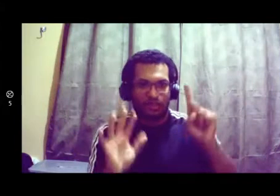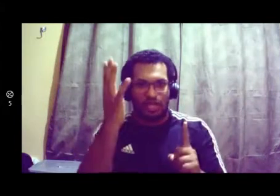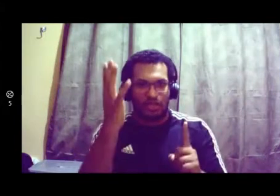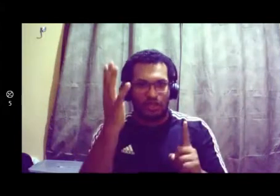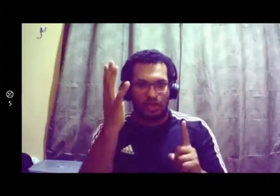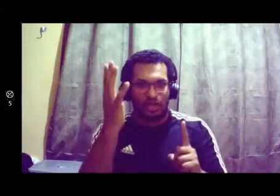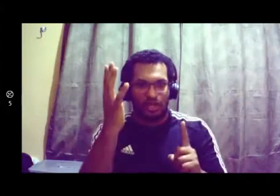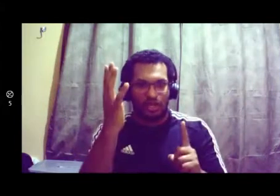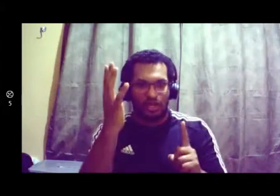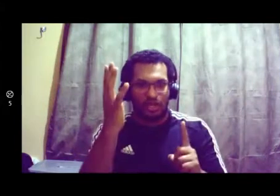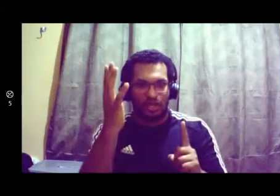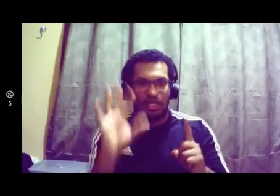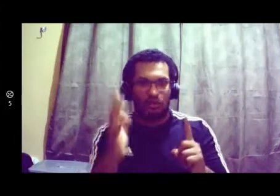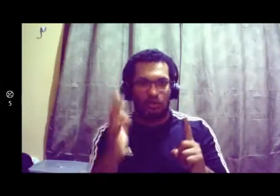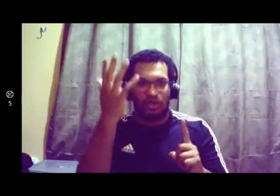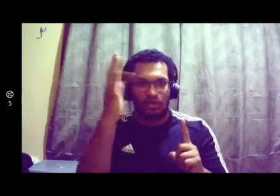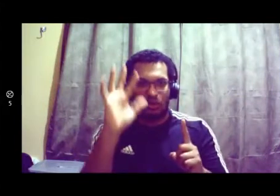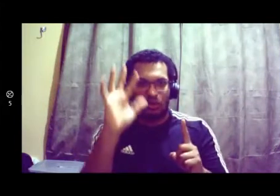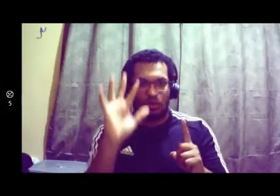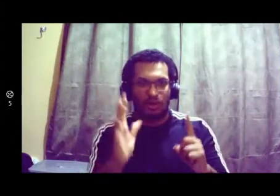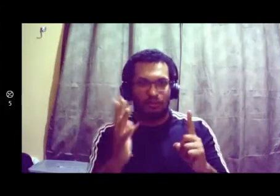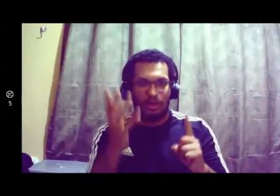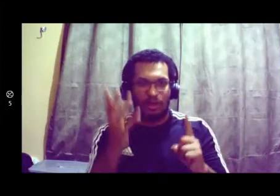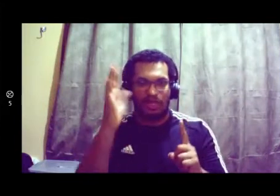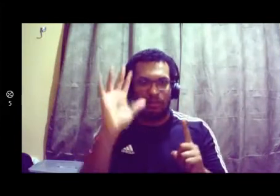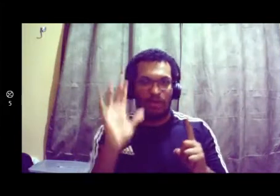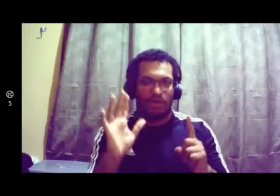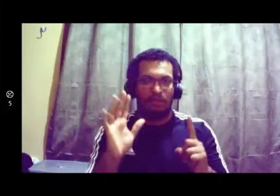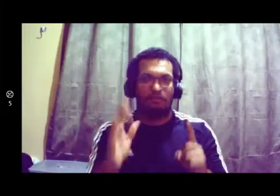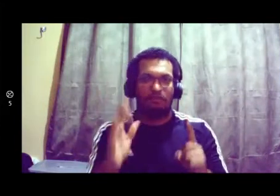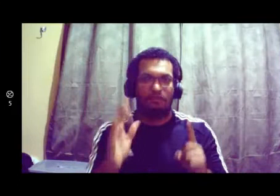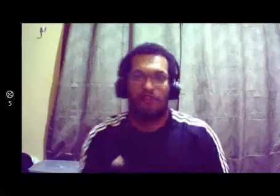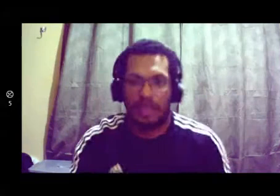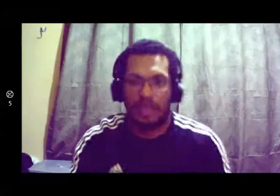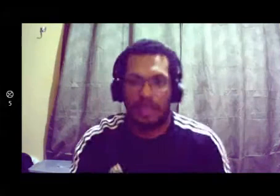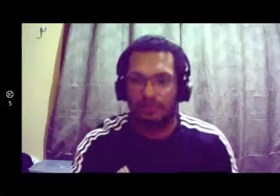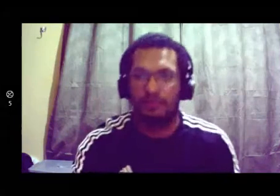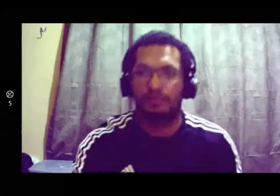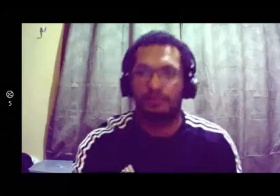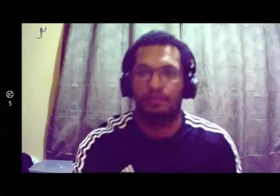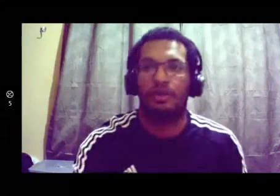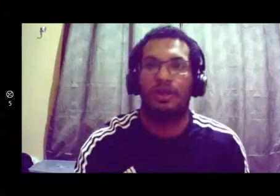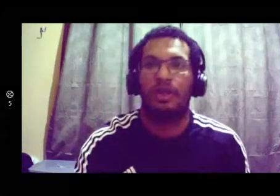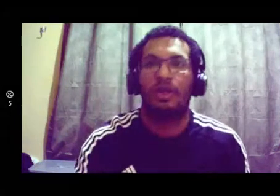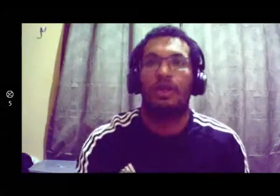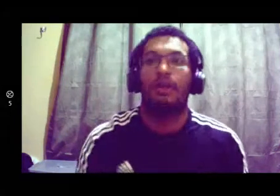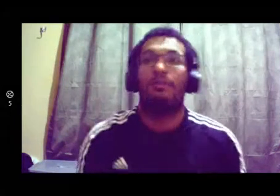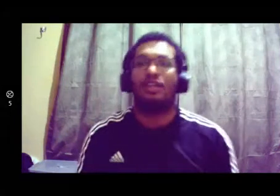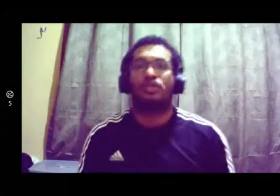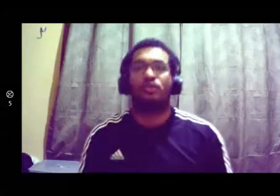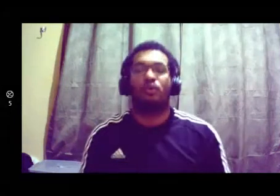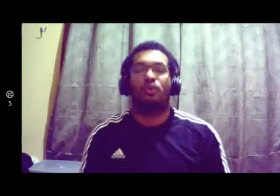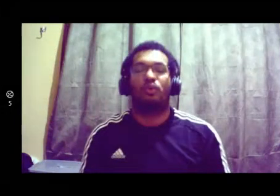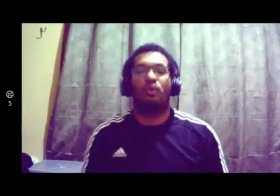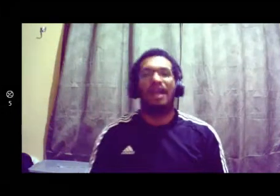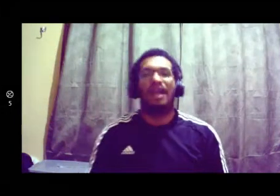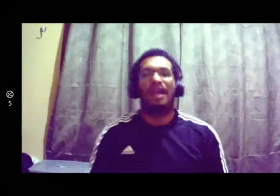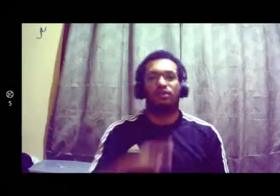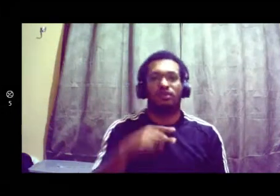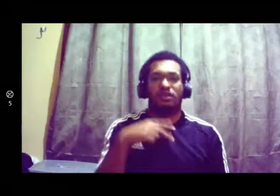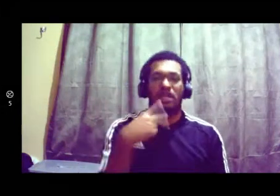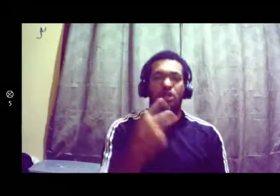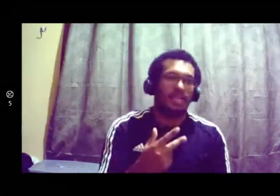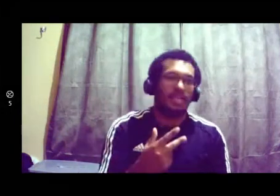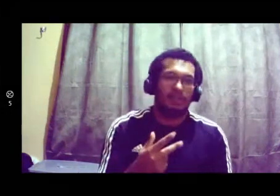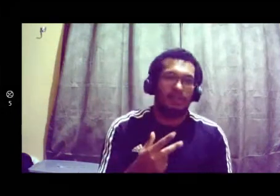com o indicador, e a outra com a palma da mão aberta. Fevereiro. Março. O março